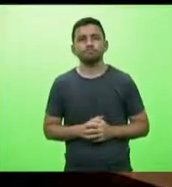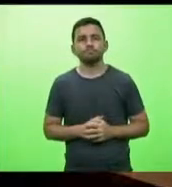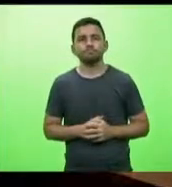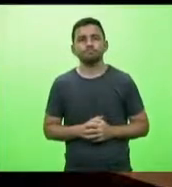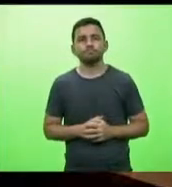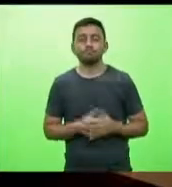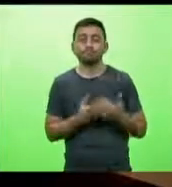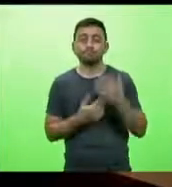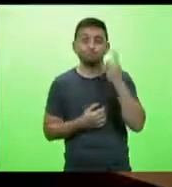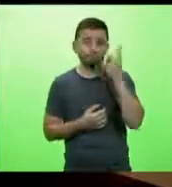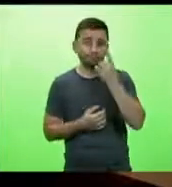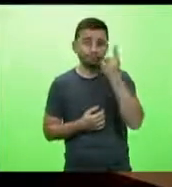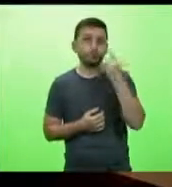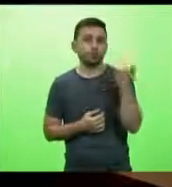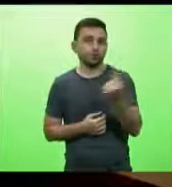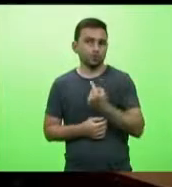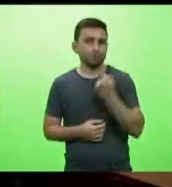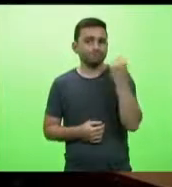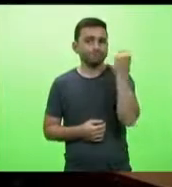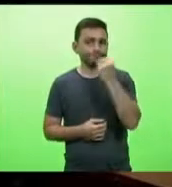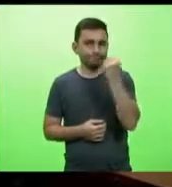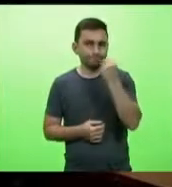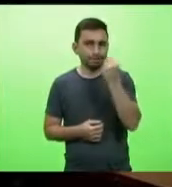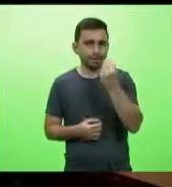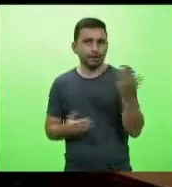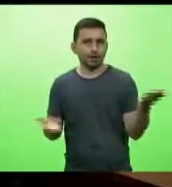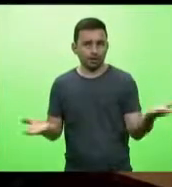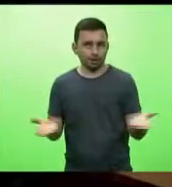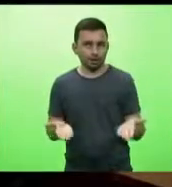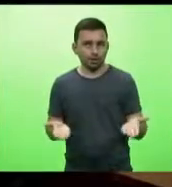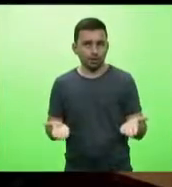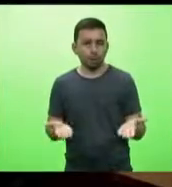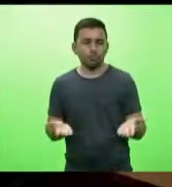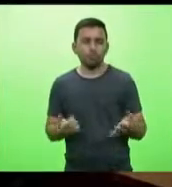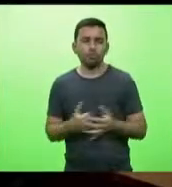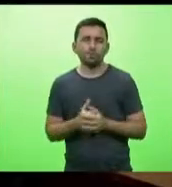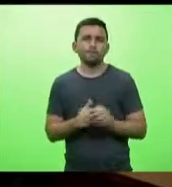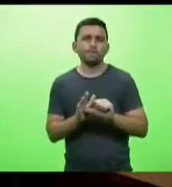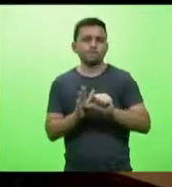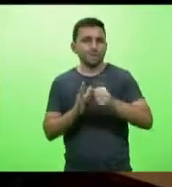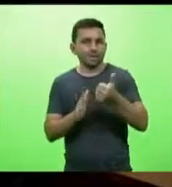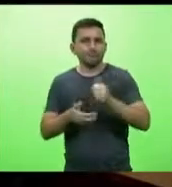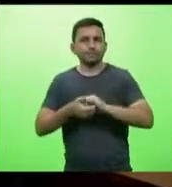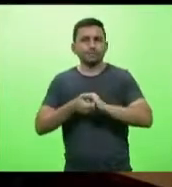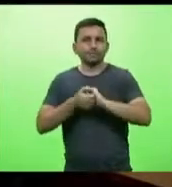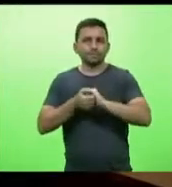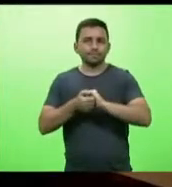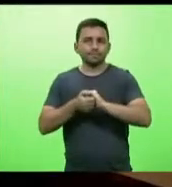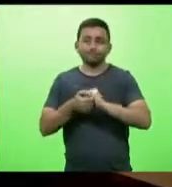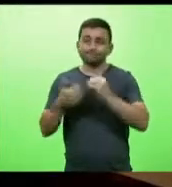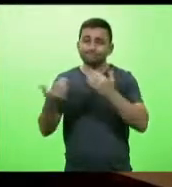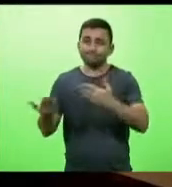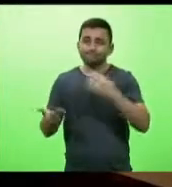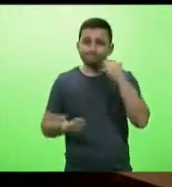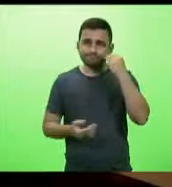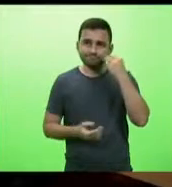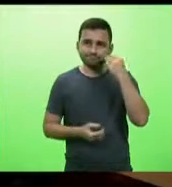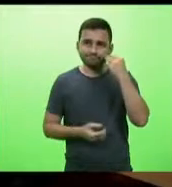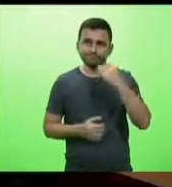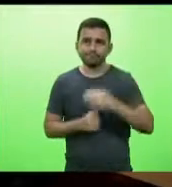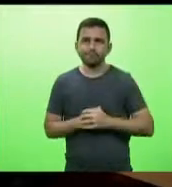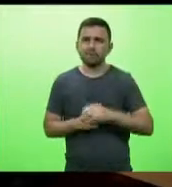Deputado, nós estamos aproveitando a passagem aqui, né? Primeiro, cumprimentar também o deputado Márcio